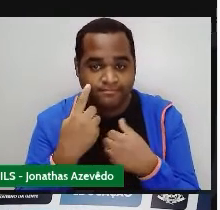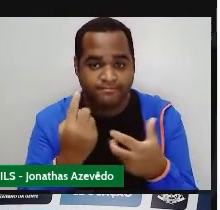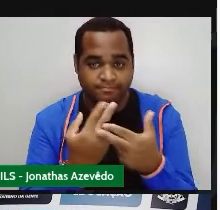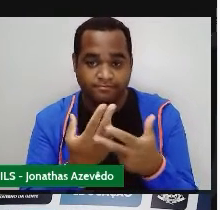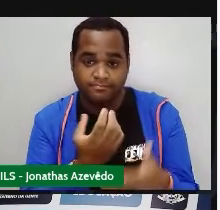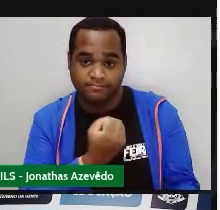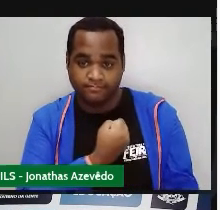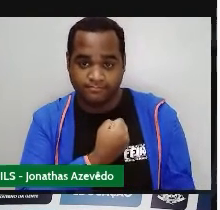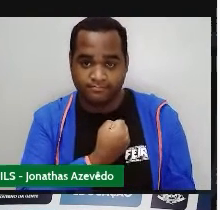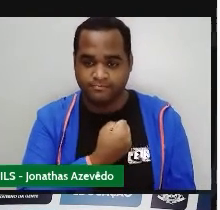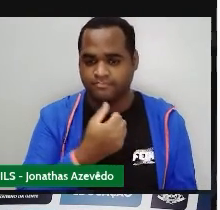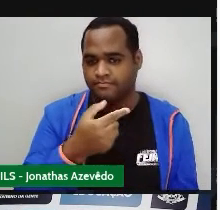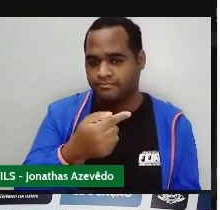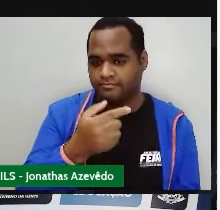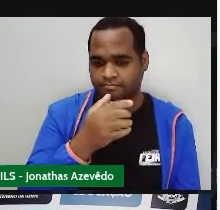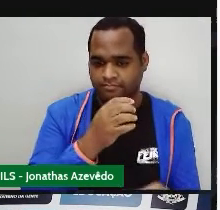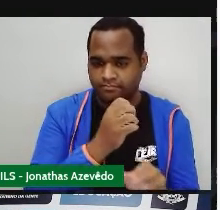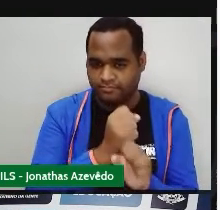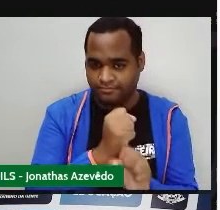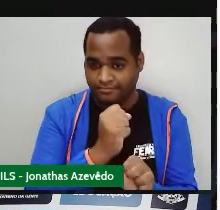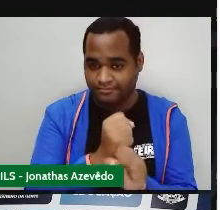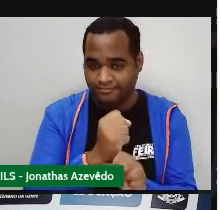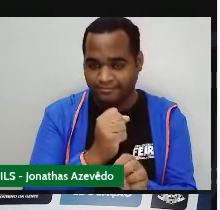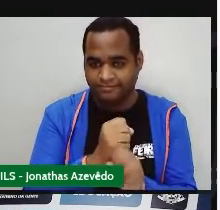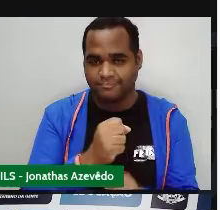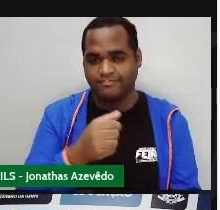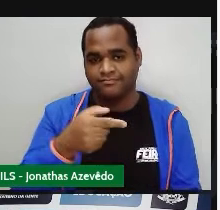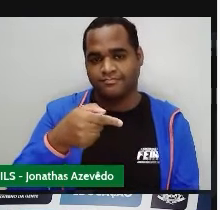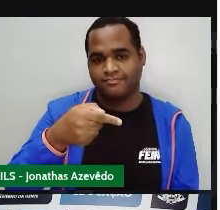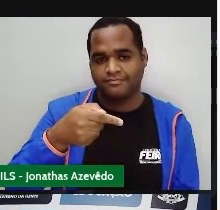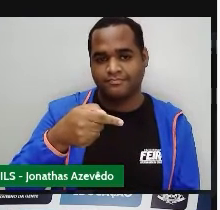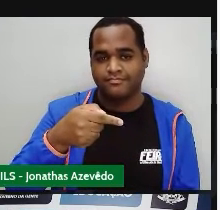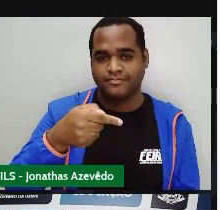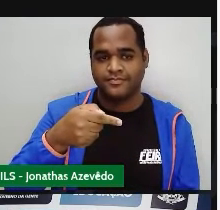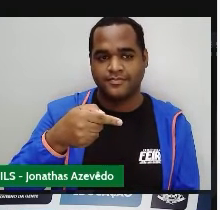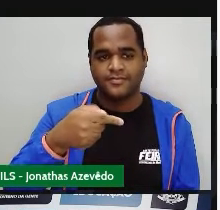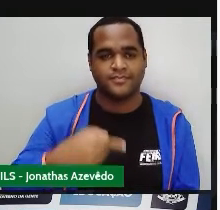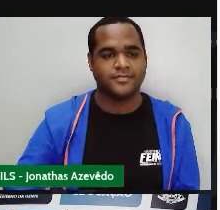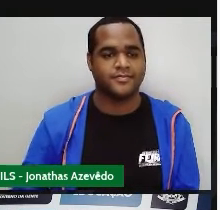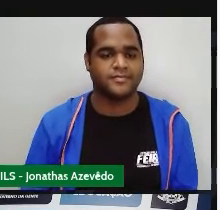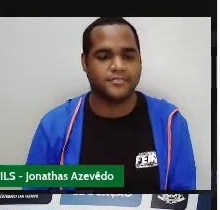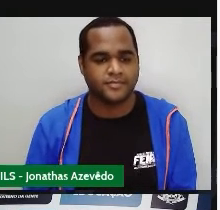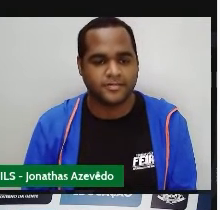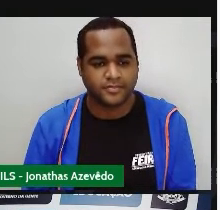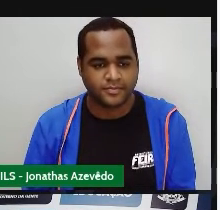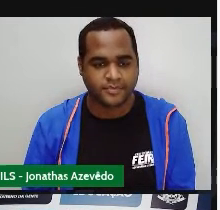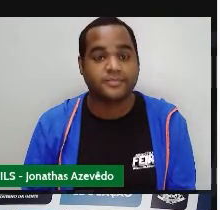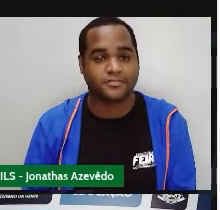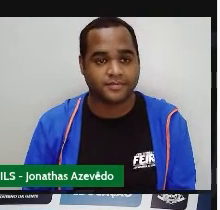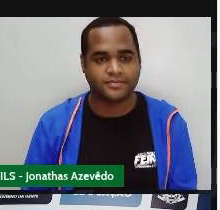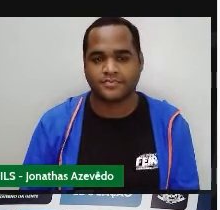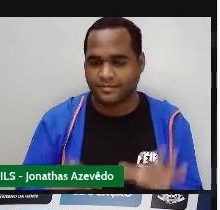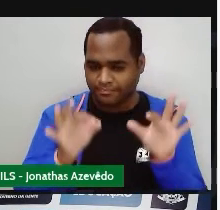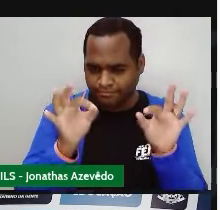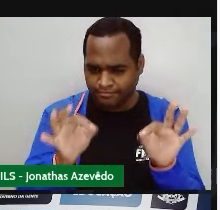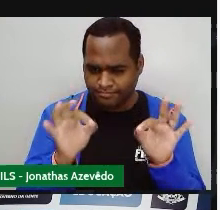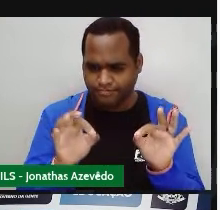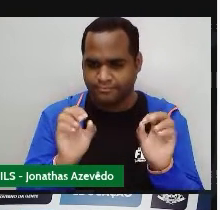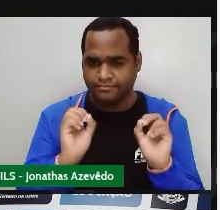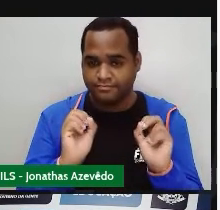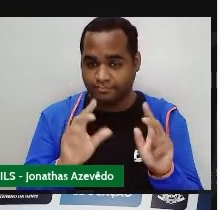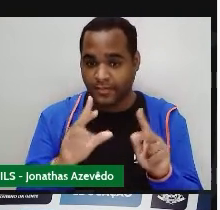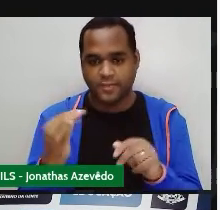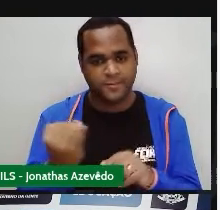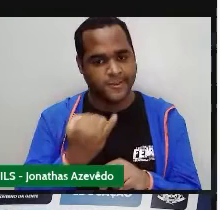que vão ser feitas Mas a quantidade de pirâmides vai ter que dar no total sete figuras certo então essa informação